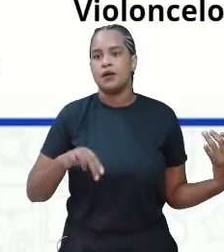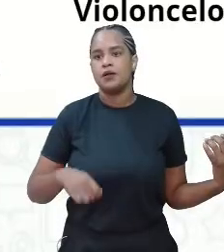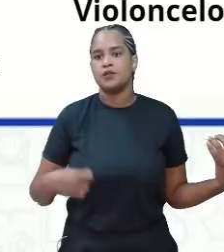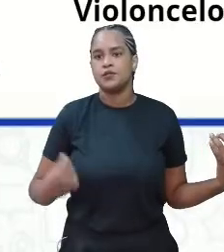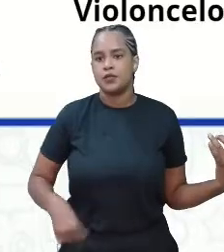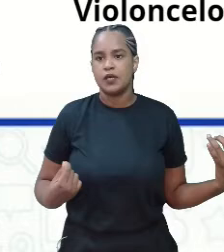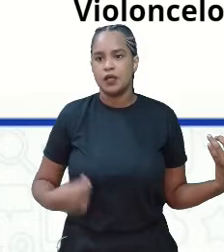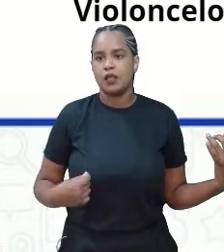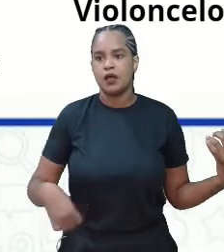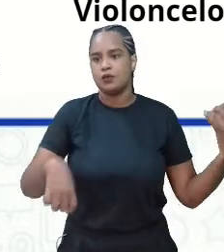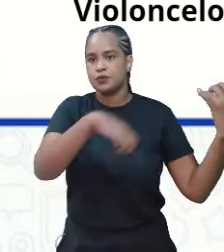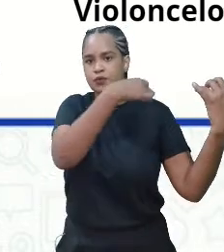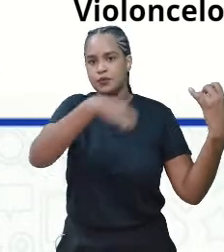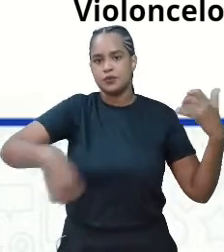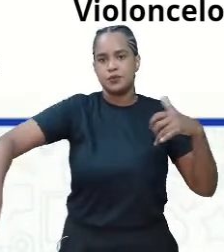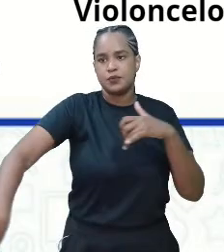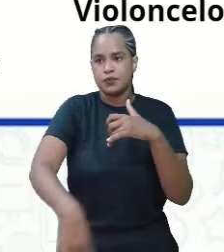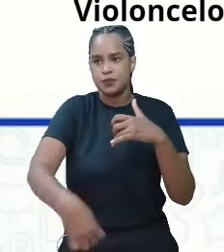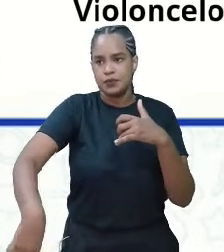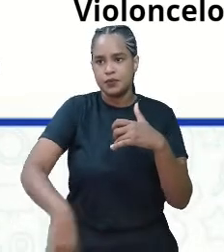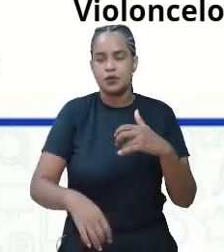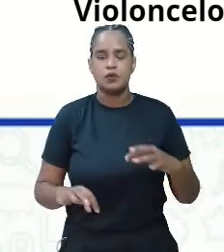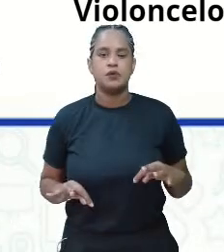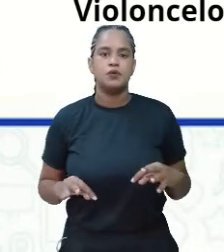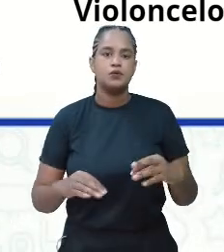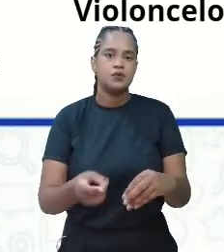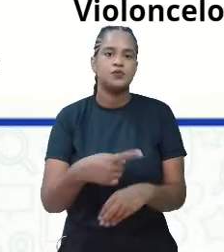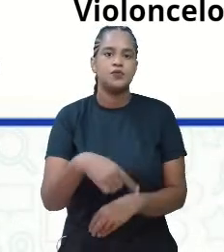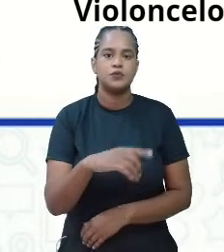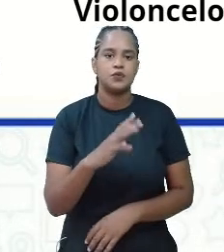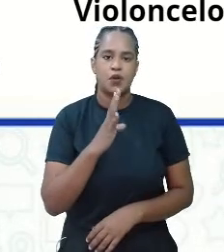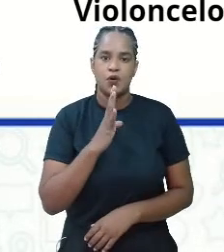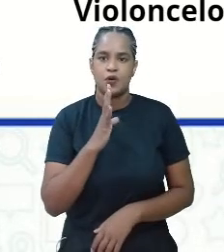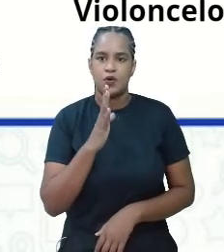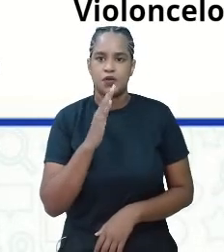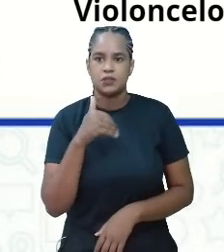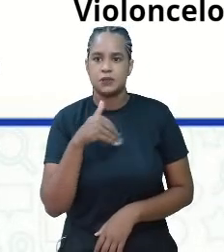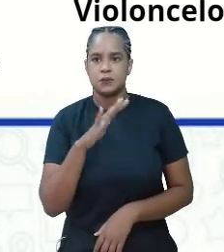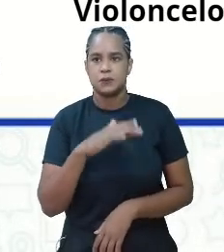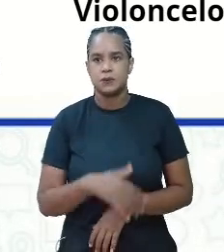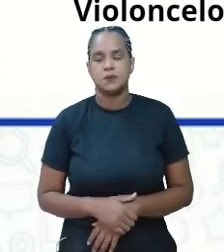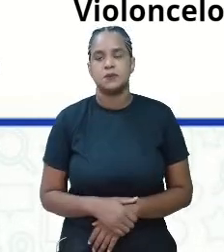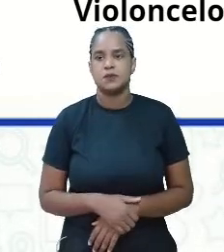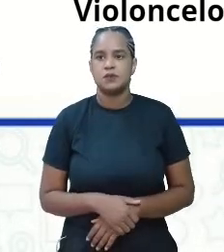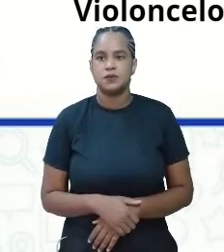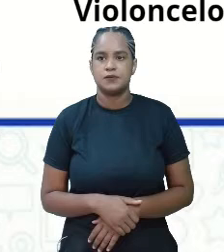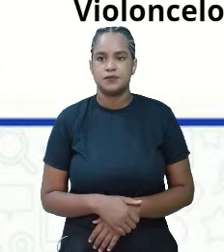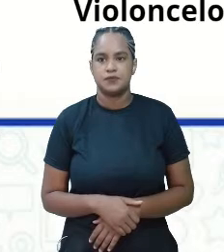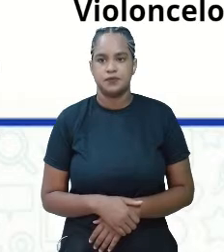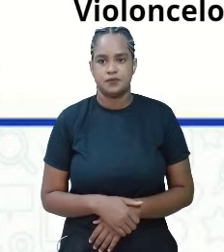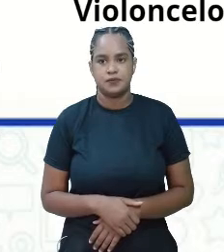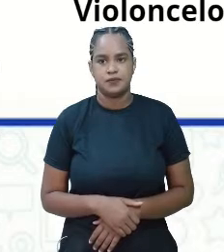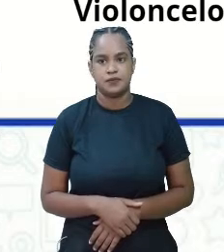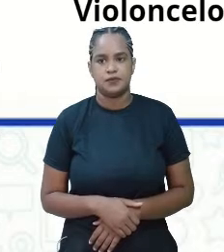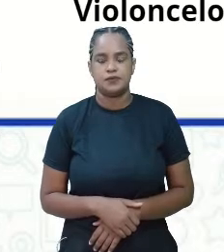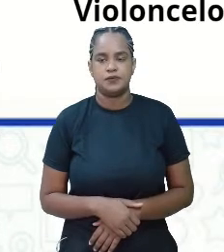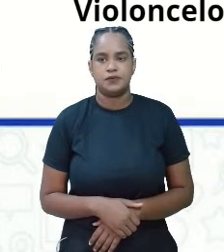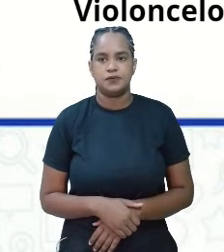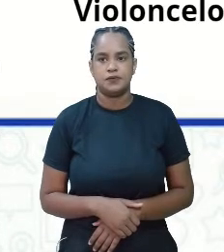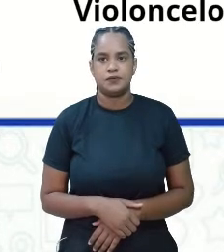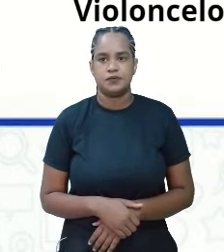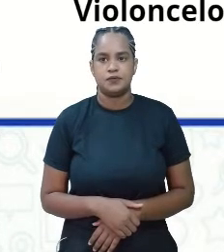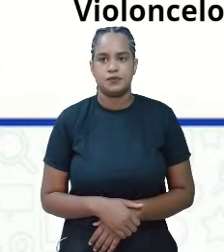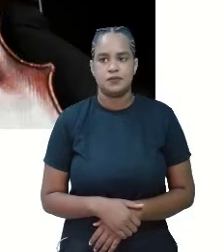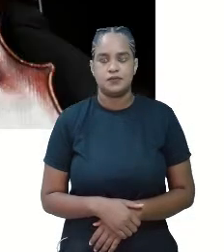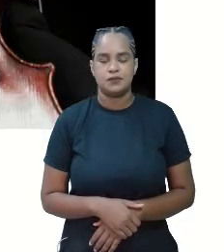guitarra, o violoncelo, o violino, todos os instrumentos mais conhecidos, né? A gente conhece melhor, a gente lembra mais facilmente dos instrumentos que têm braço.